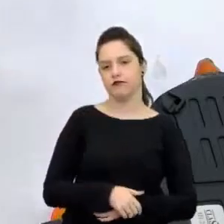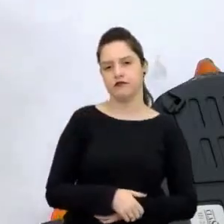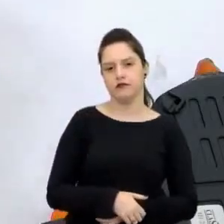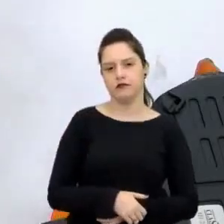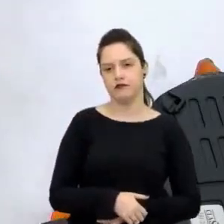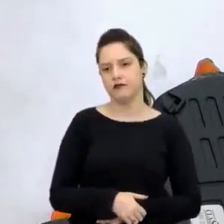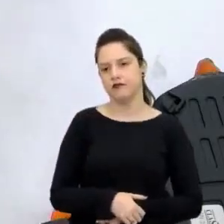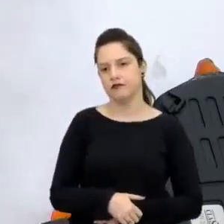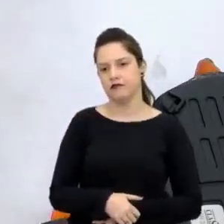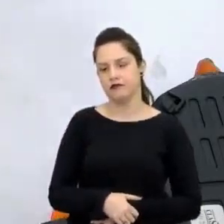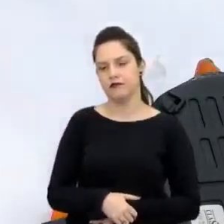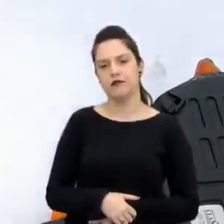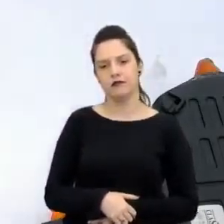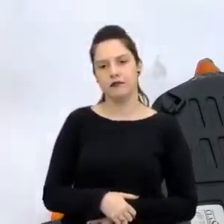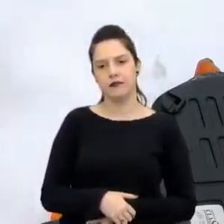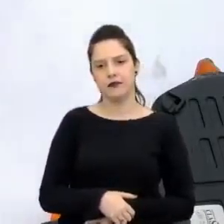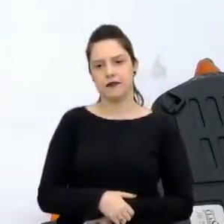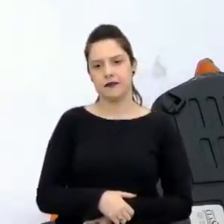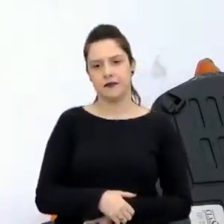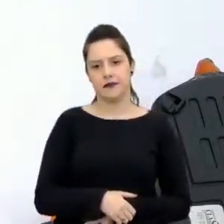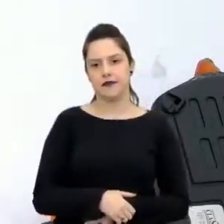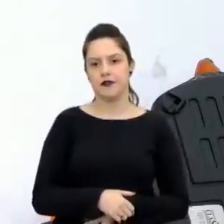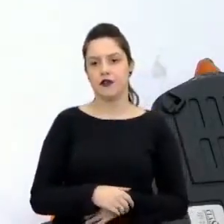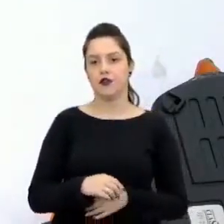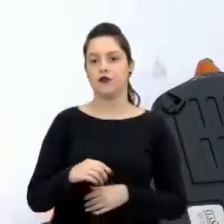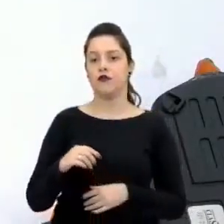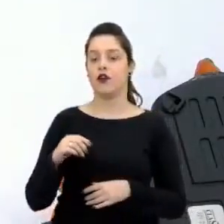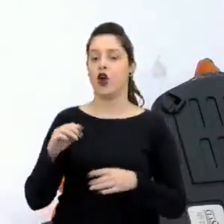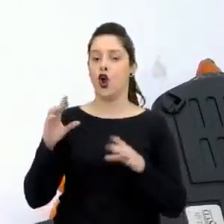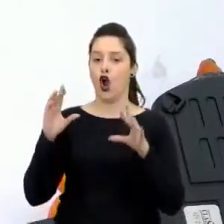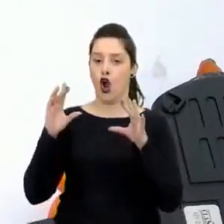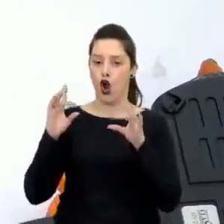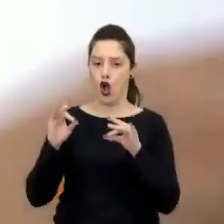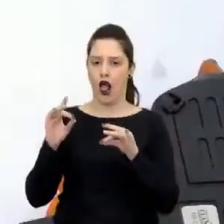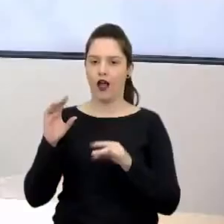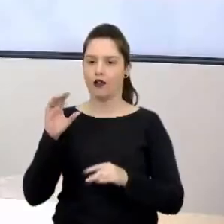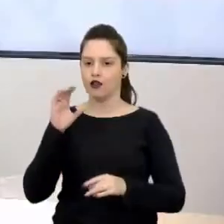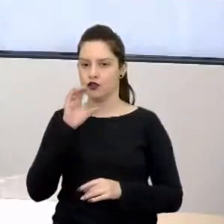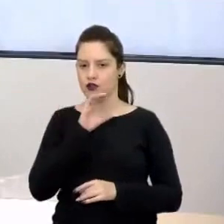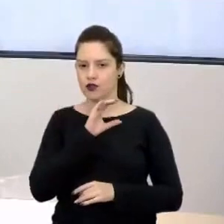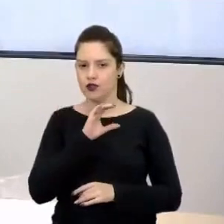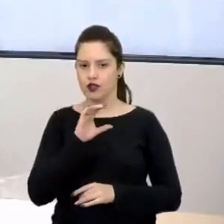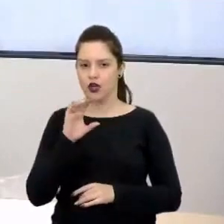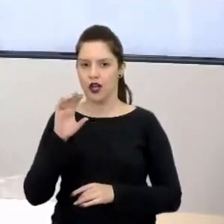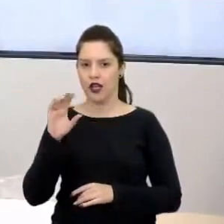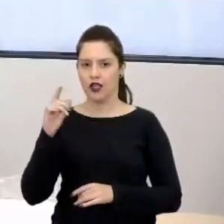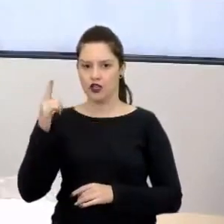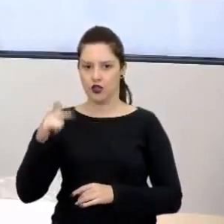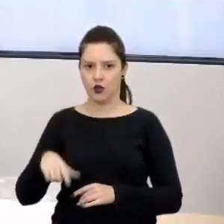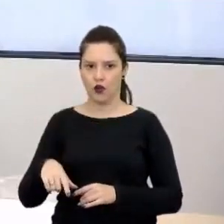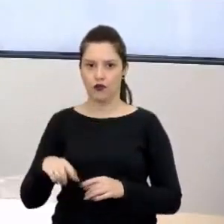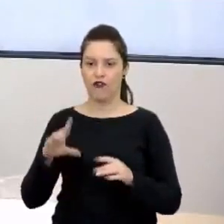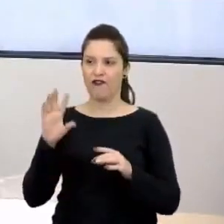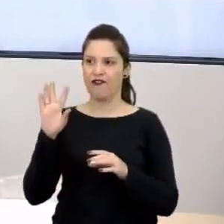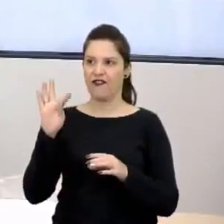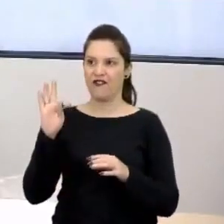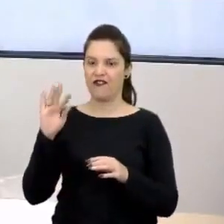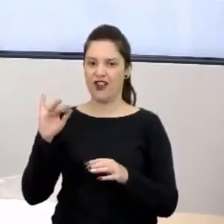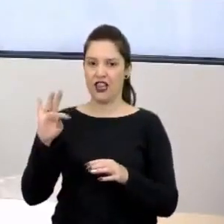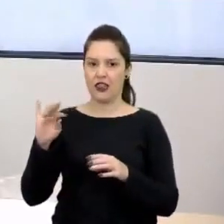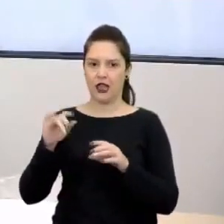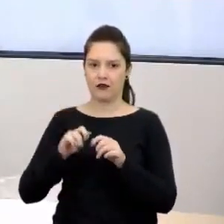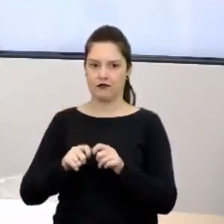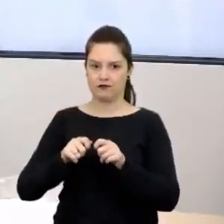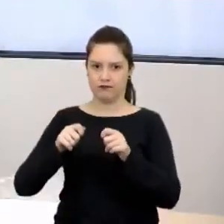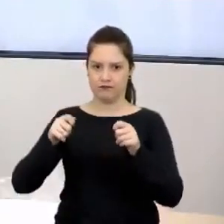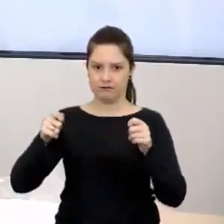estão fazendo amizade. Já tá colado, o que eu vou fazer? Achar o negócio que eu perdi.